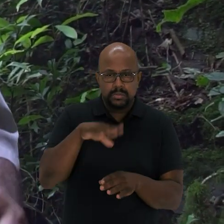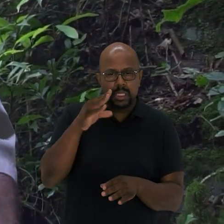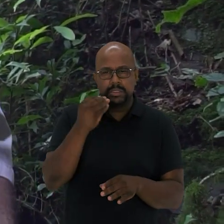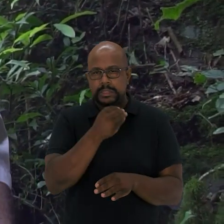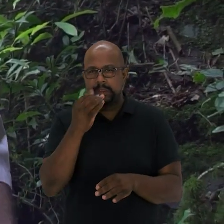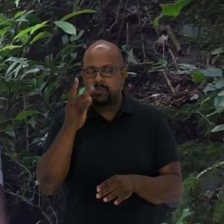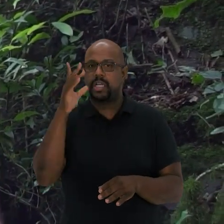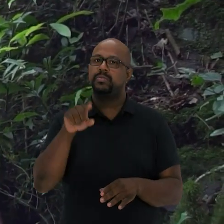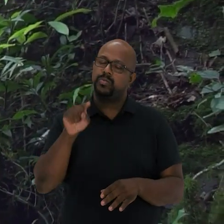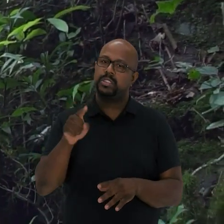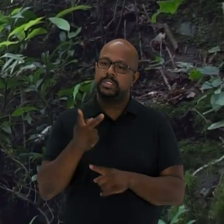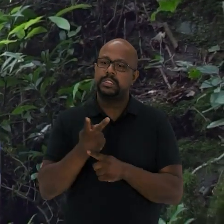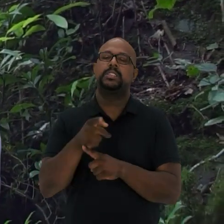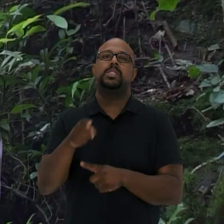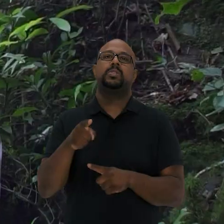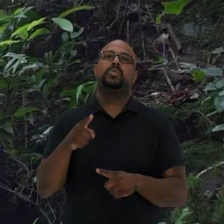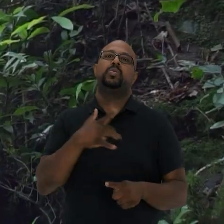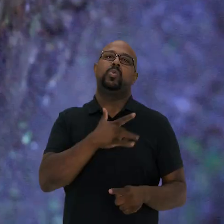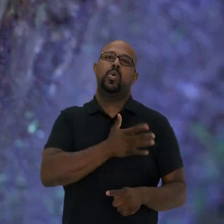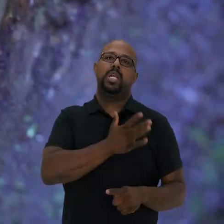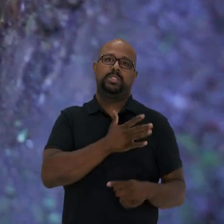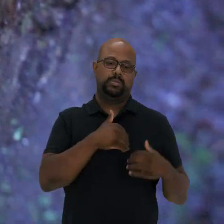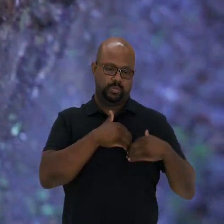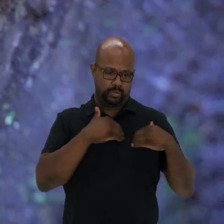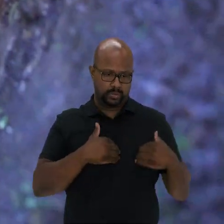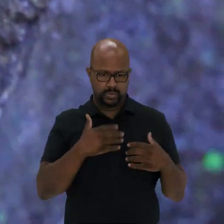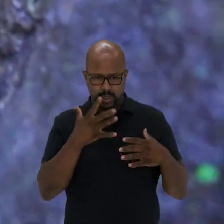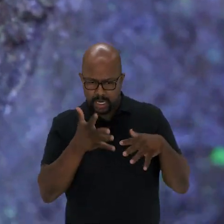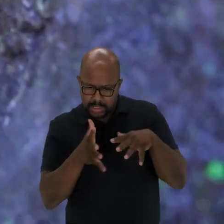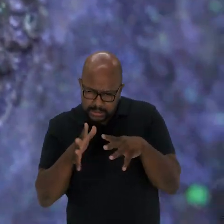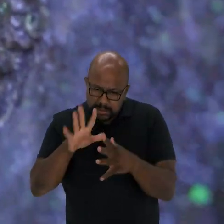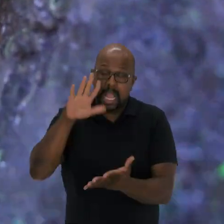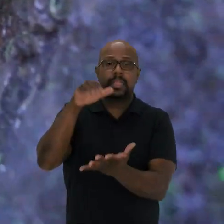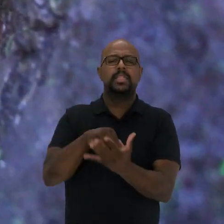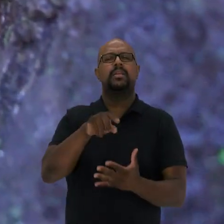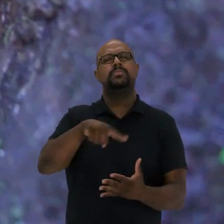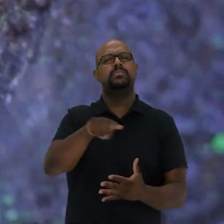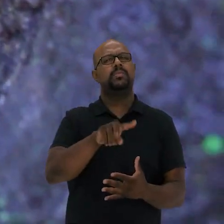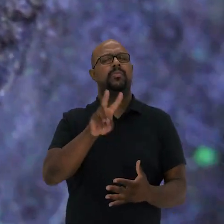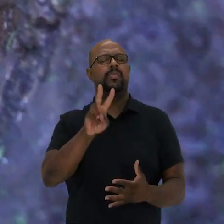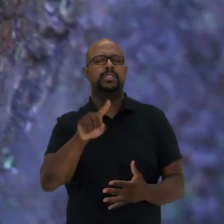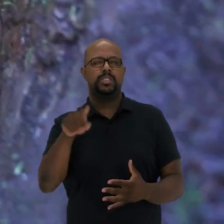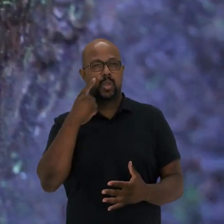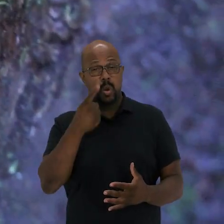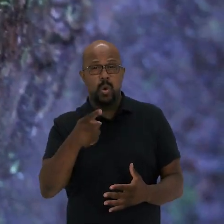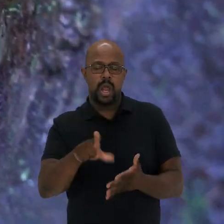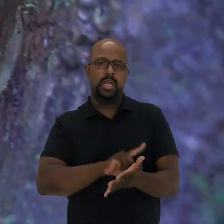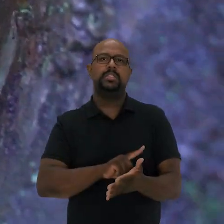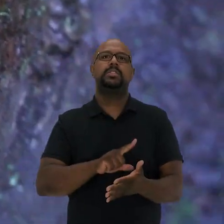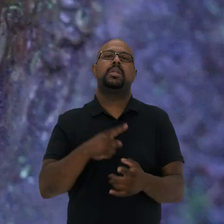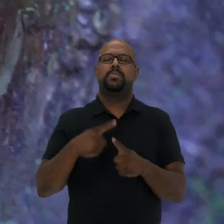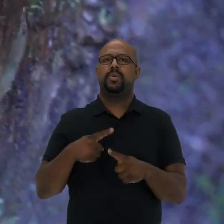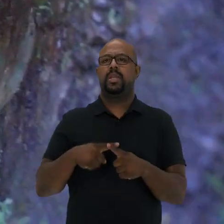que a gente achou mais fácil foi seguir esse coração. E aí se perdemos lá e fomos até o Dzinho, que a gente olhou